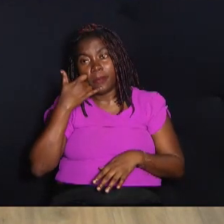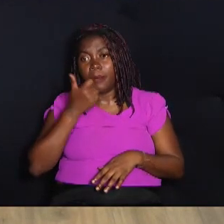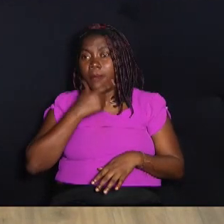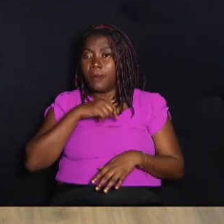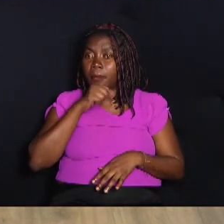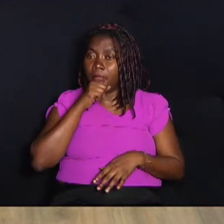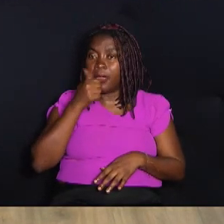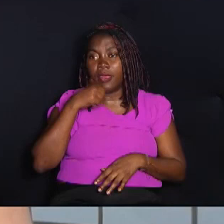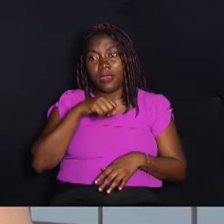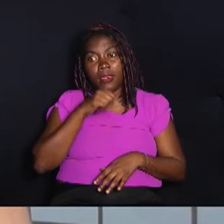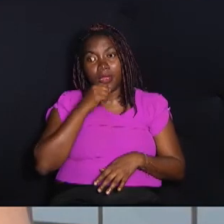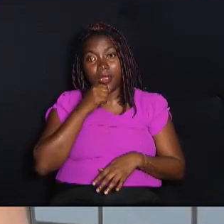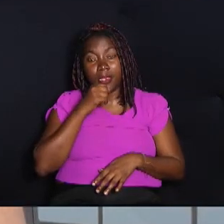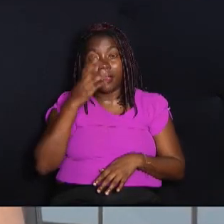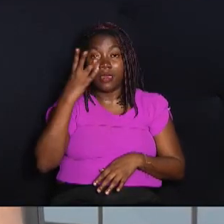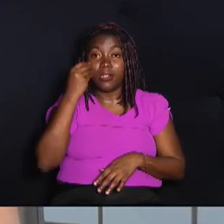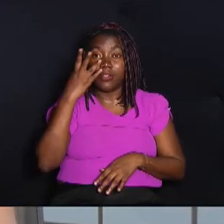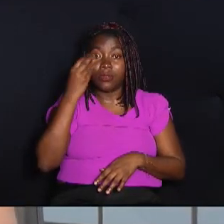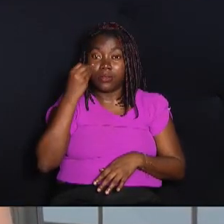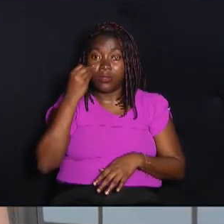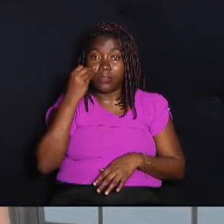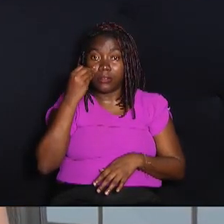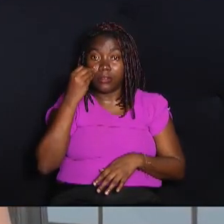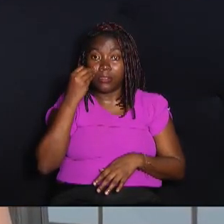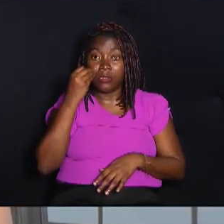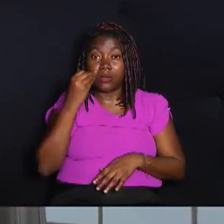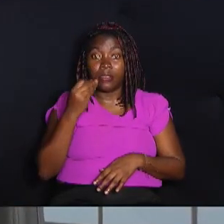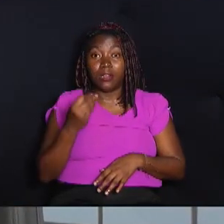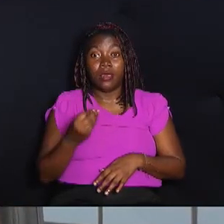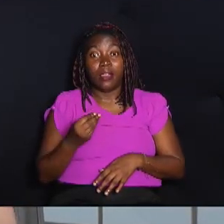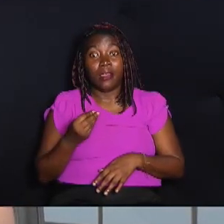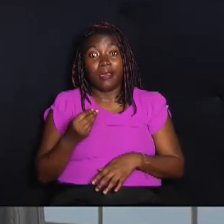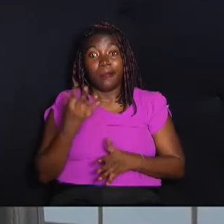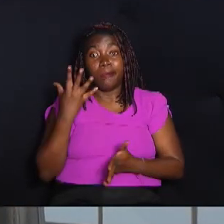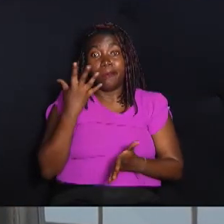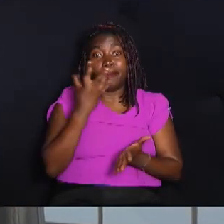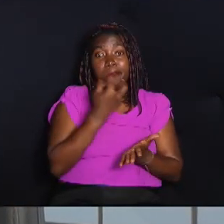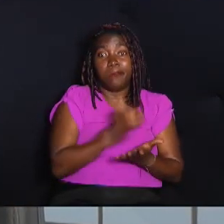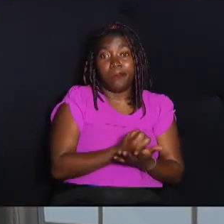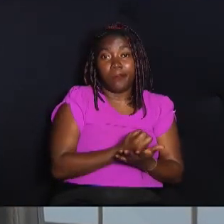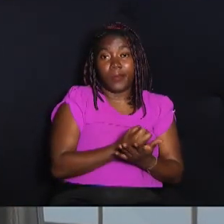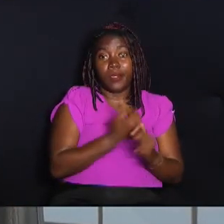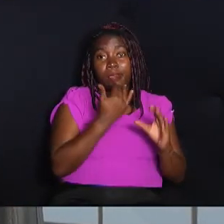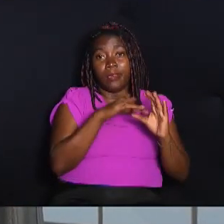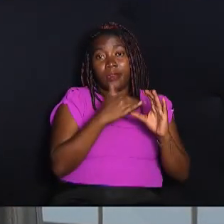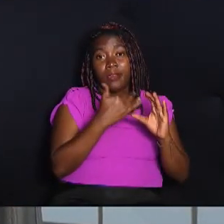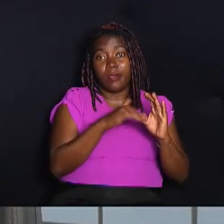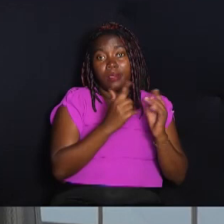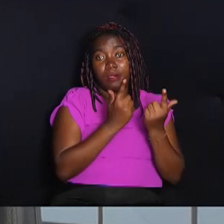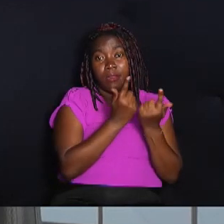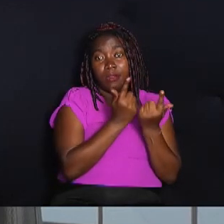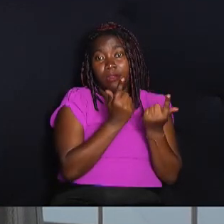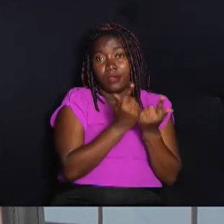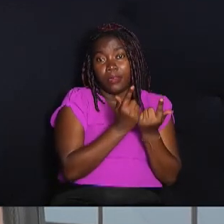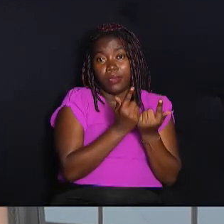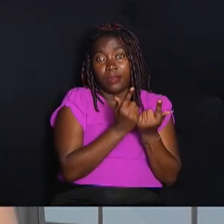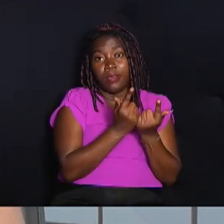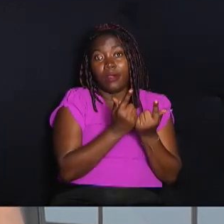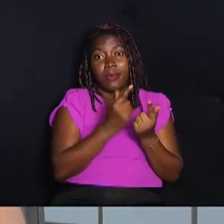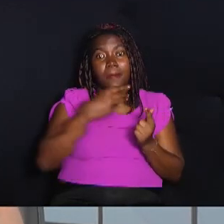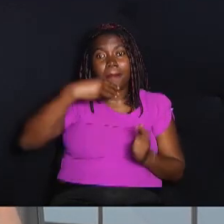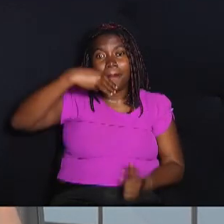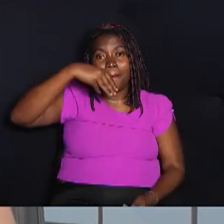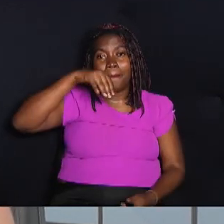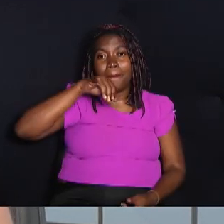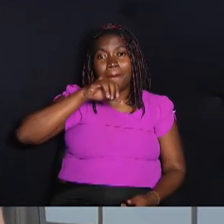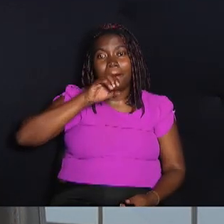as fotos caem, né, lá na memória de um Gmail, de um Google, né, da Microsoft, e aí às